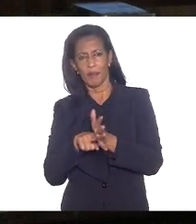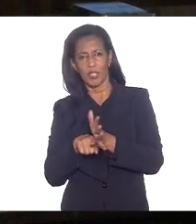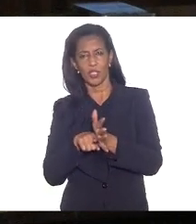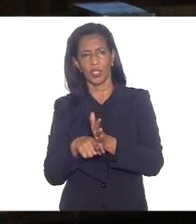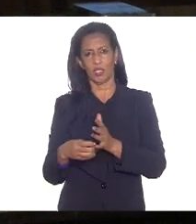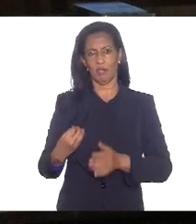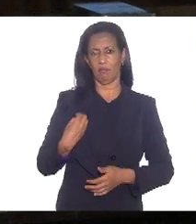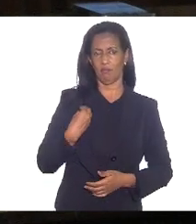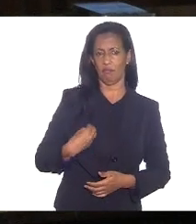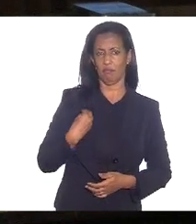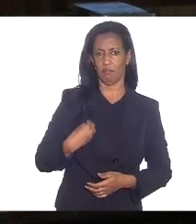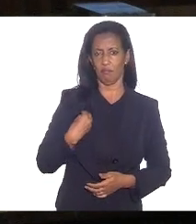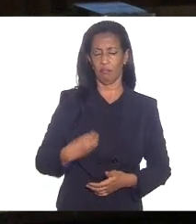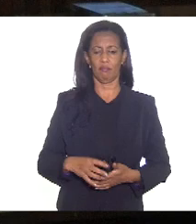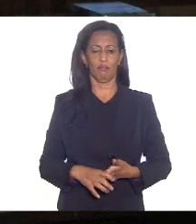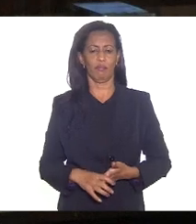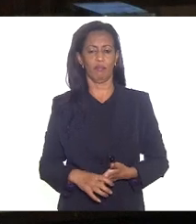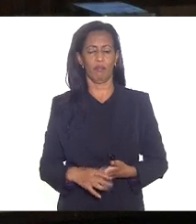social,